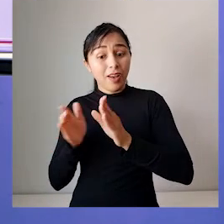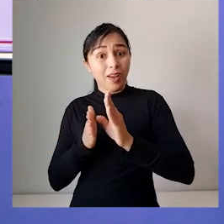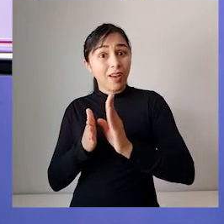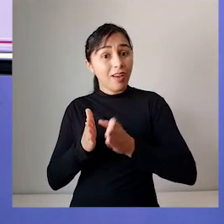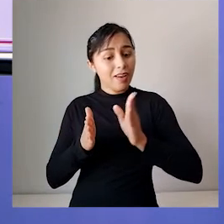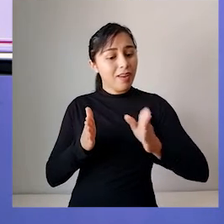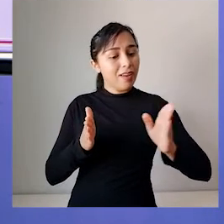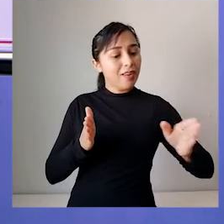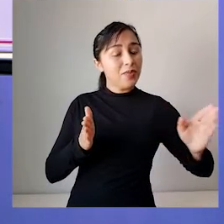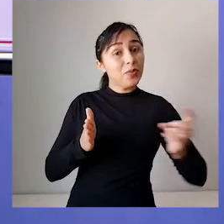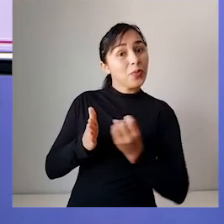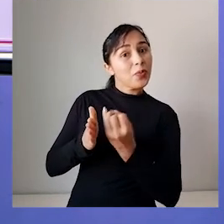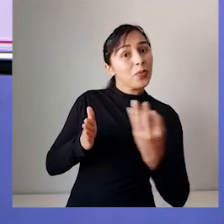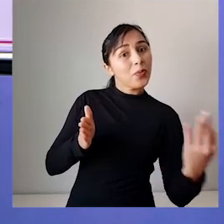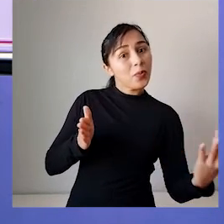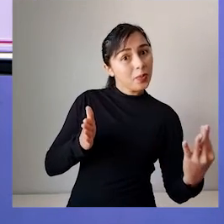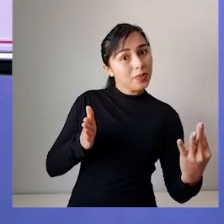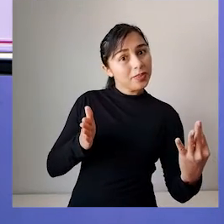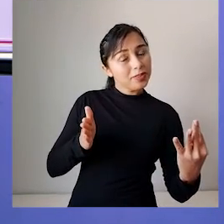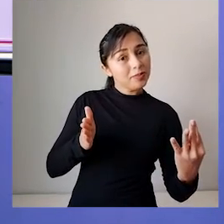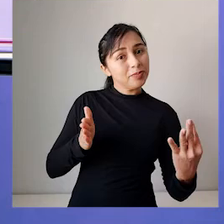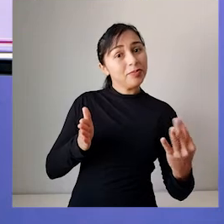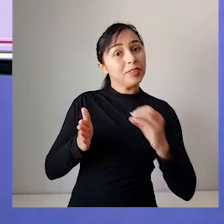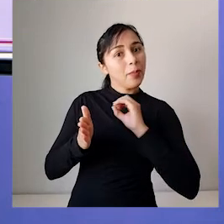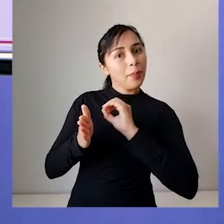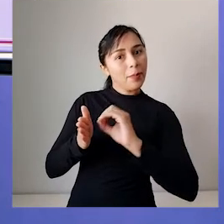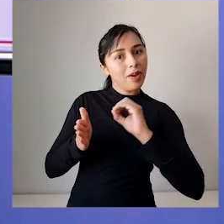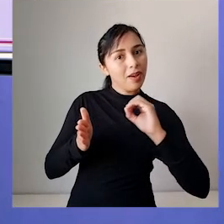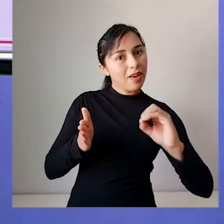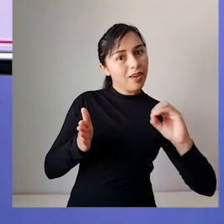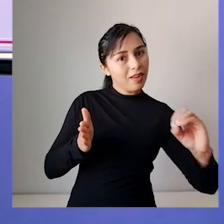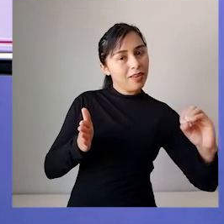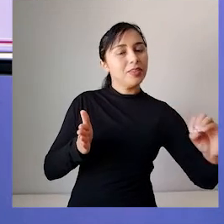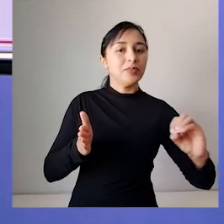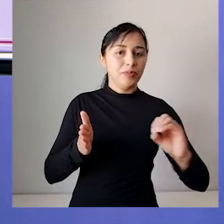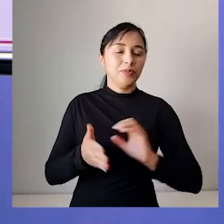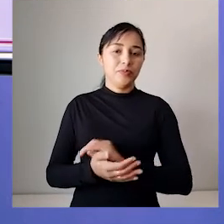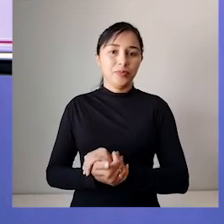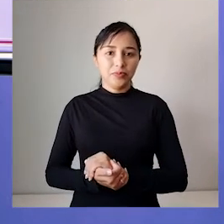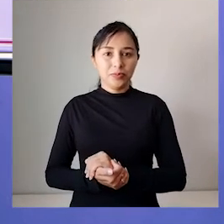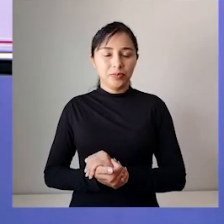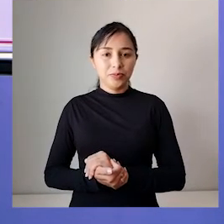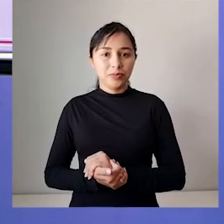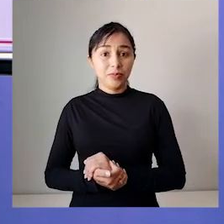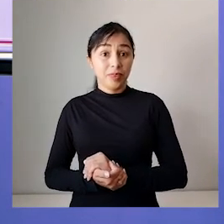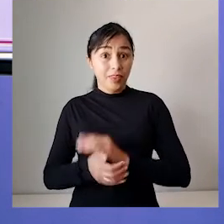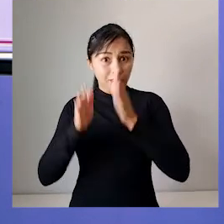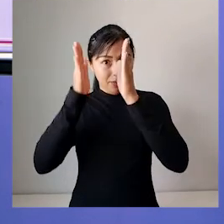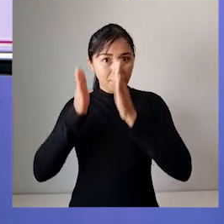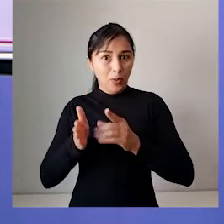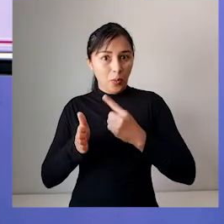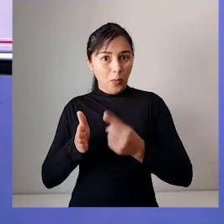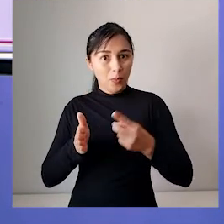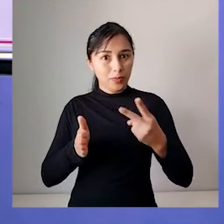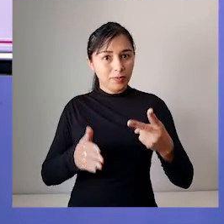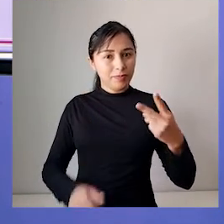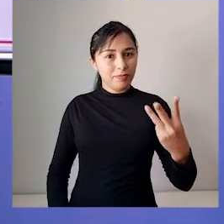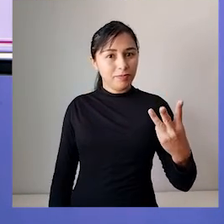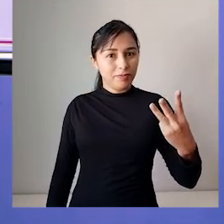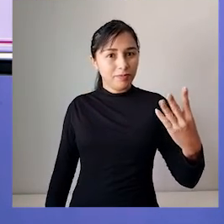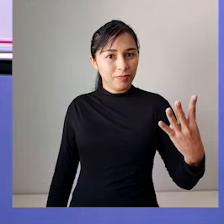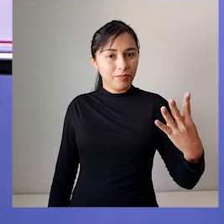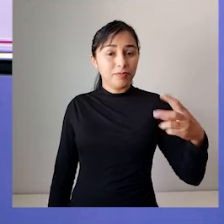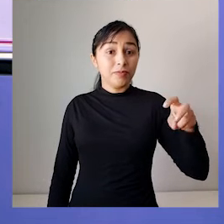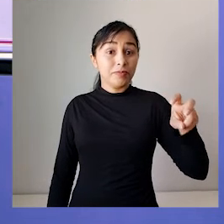eu tenho antes do 8 e colocar um 0 para cada ordem. Então eu tenho 1, 2, 3, 4,